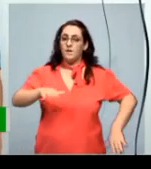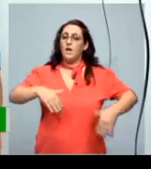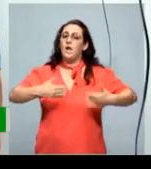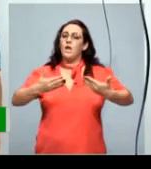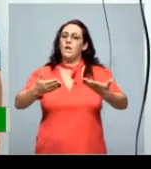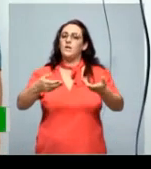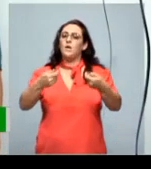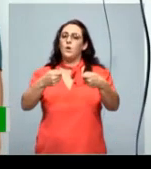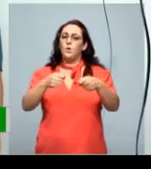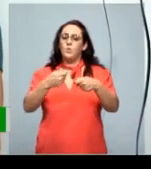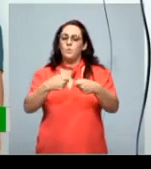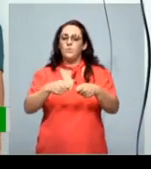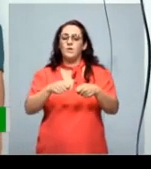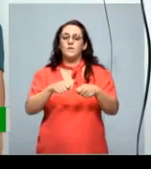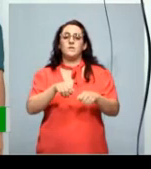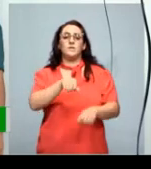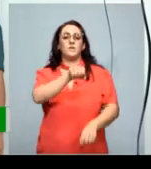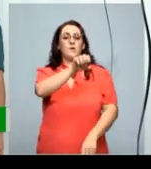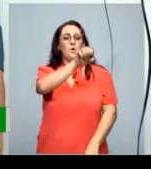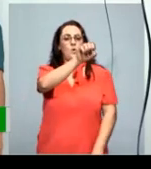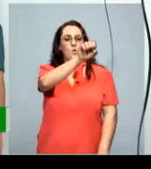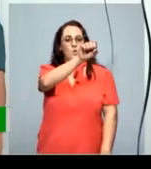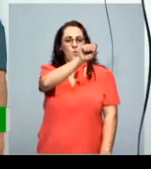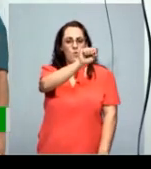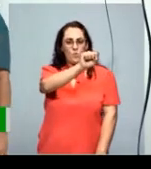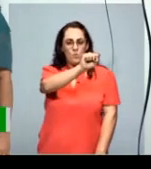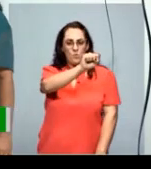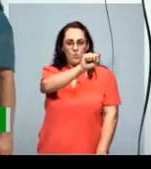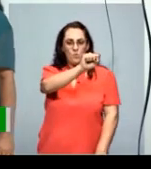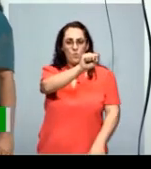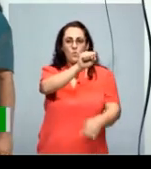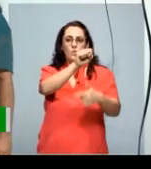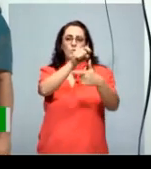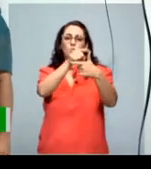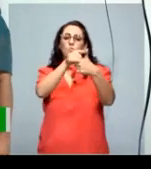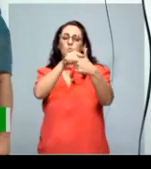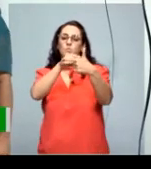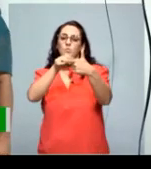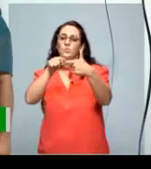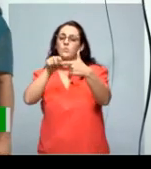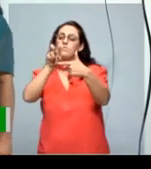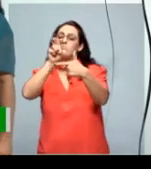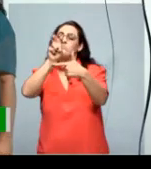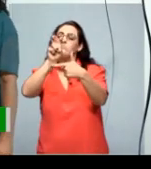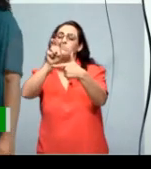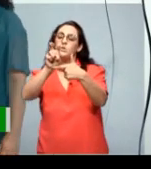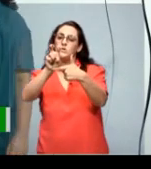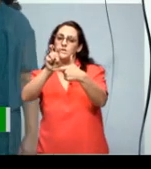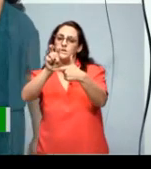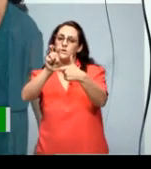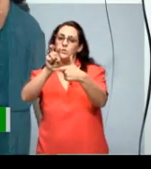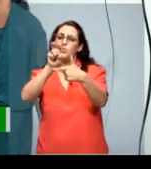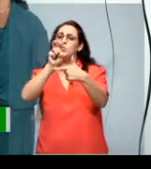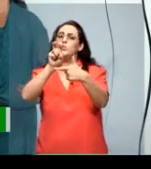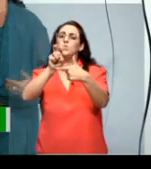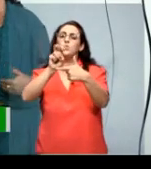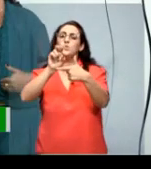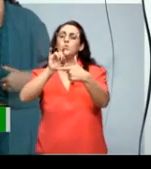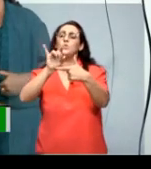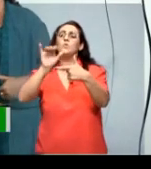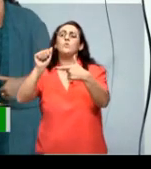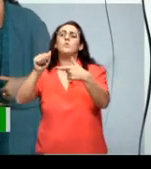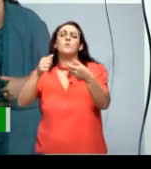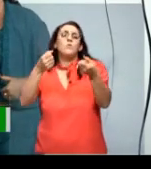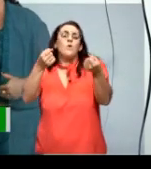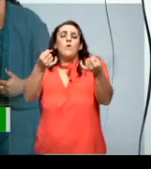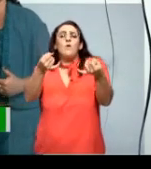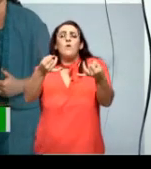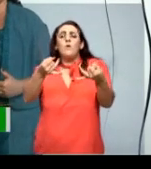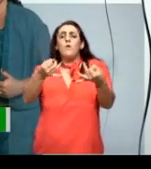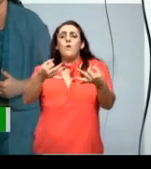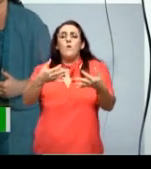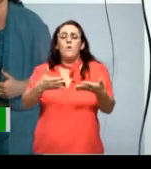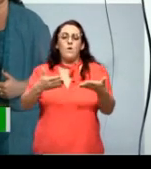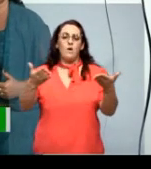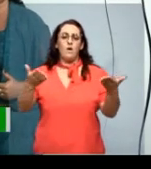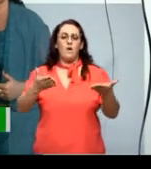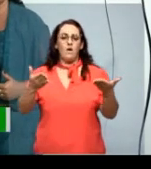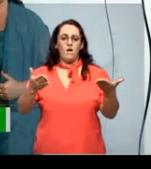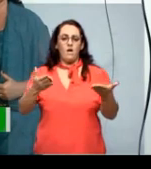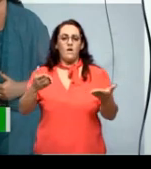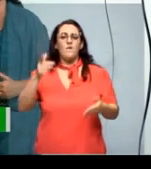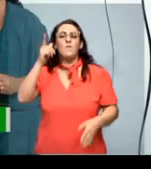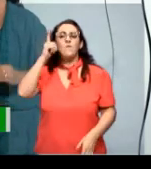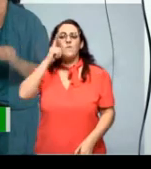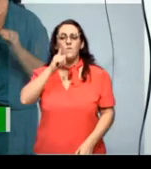o 8, que são 8 quilos, por 5 dias. Quantos quilos eu vou encontrar